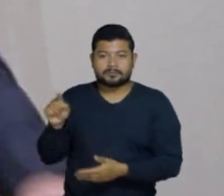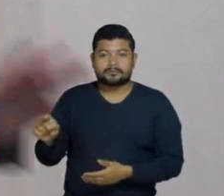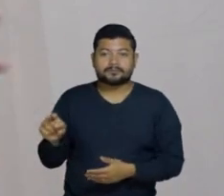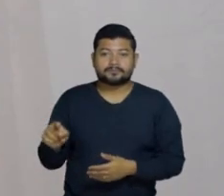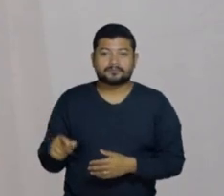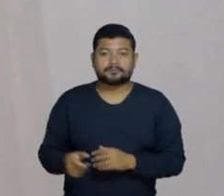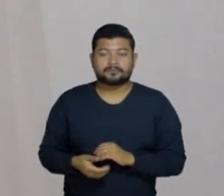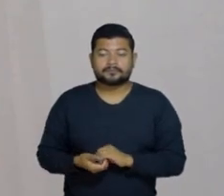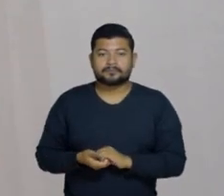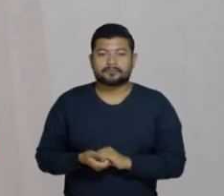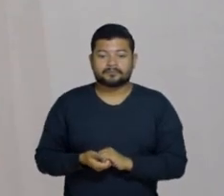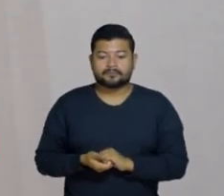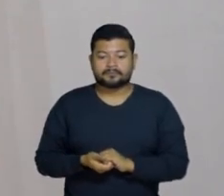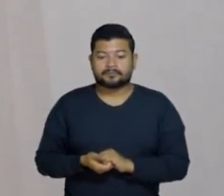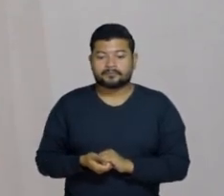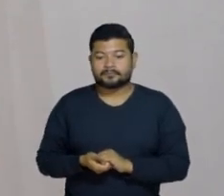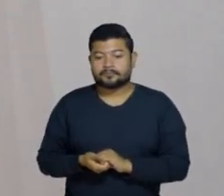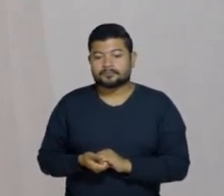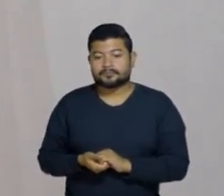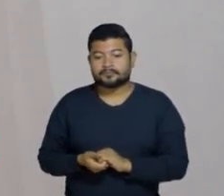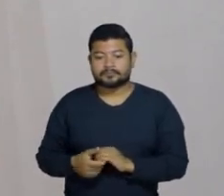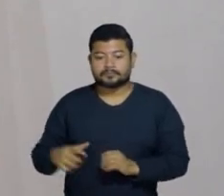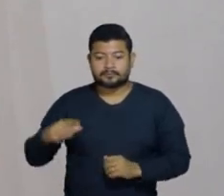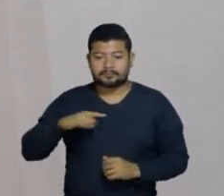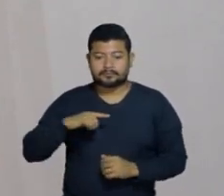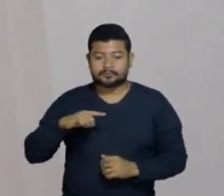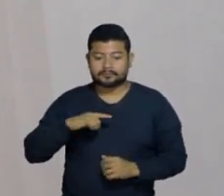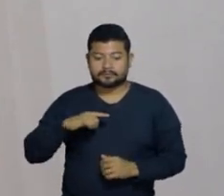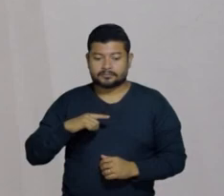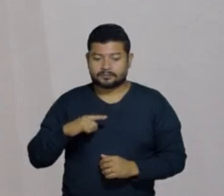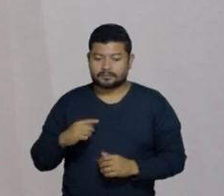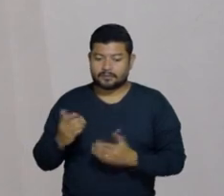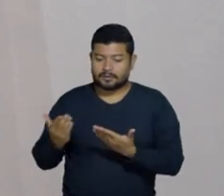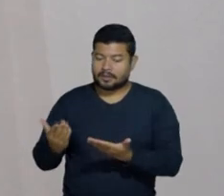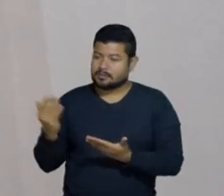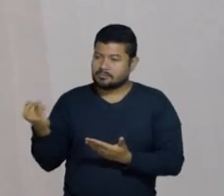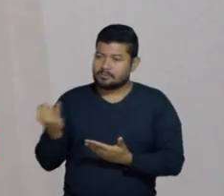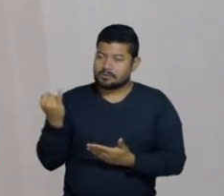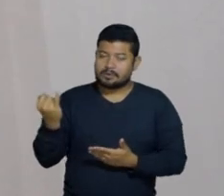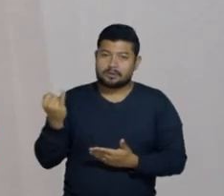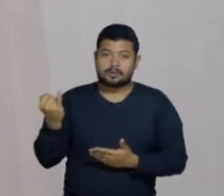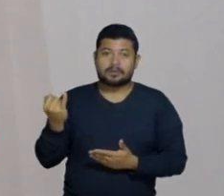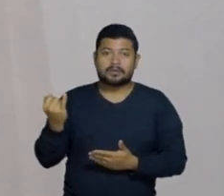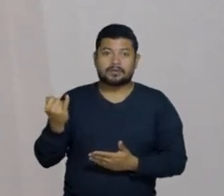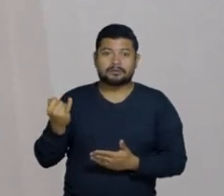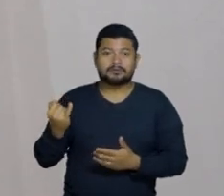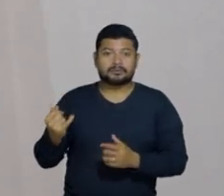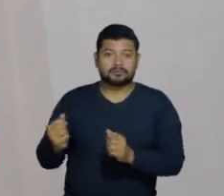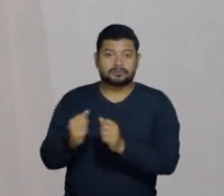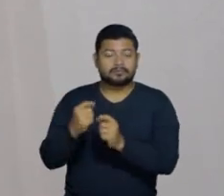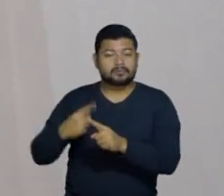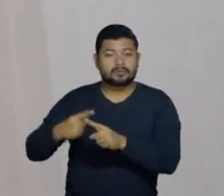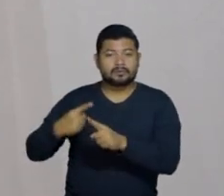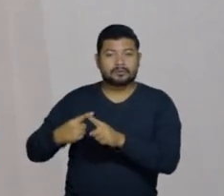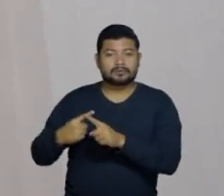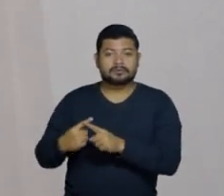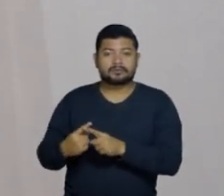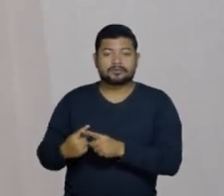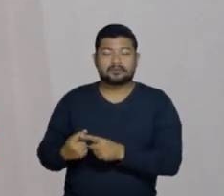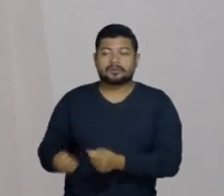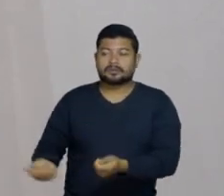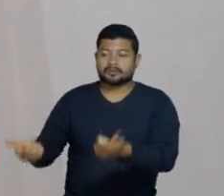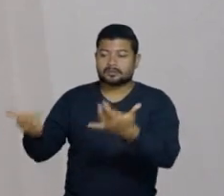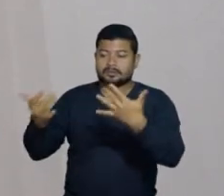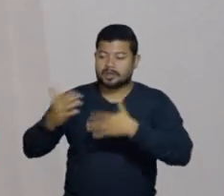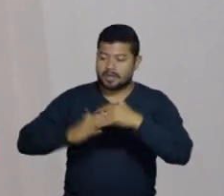Então, foi um momento altamente rico, importante, porque, além de trazer presente as ações e